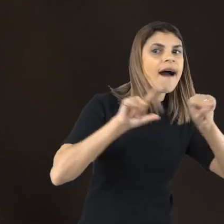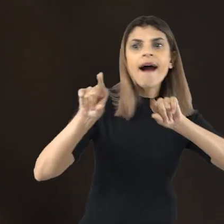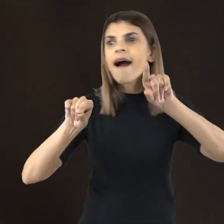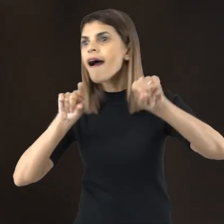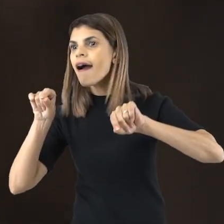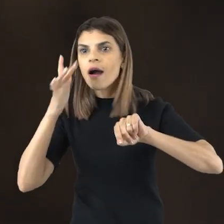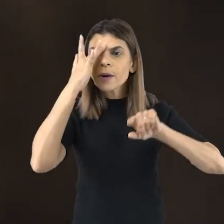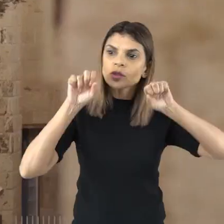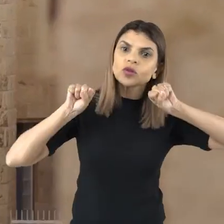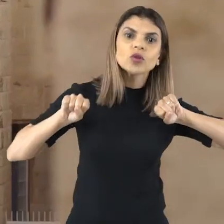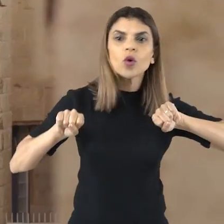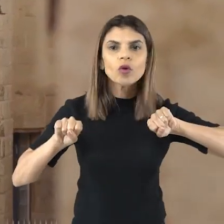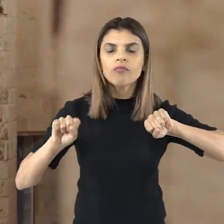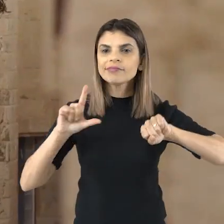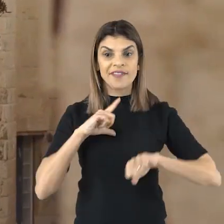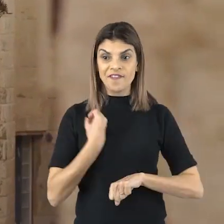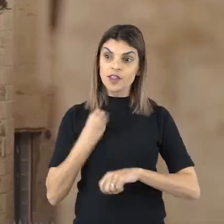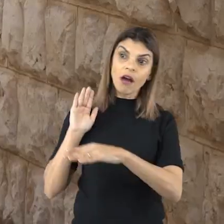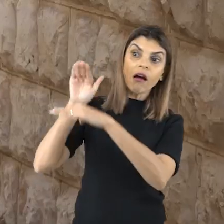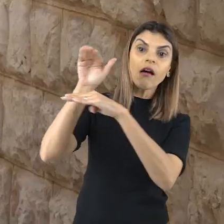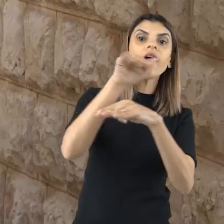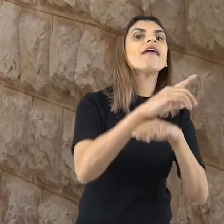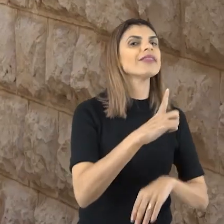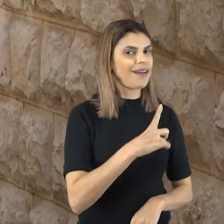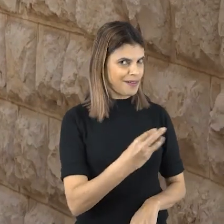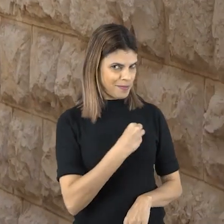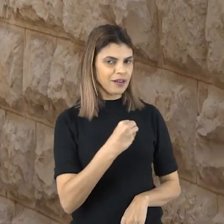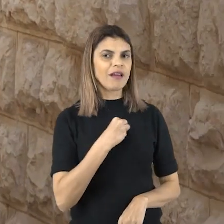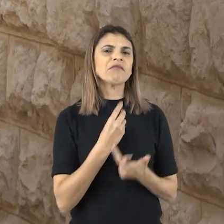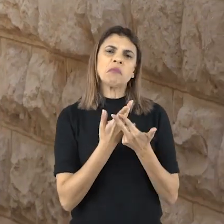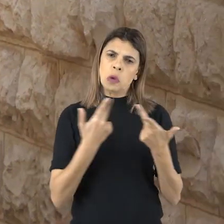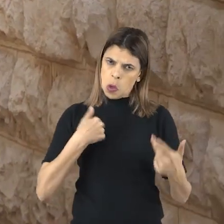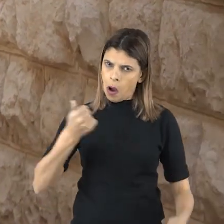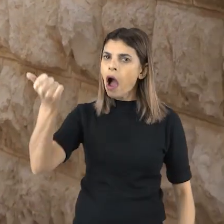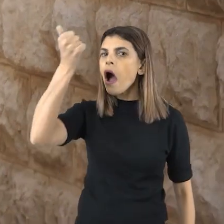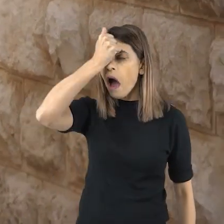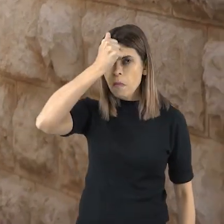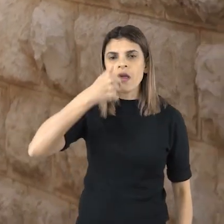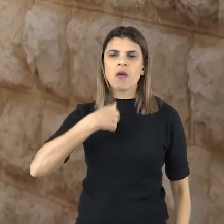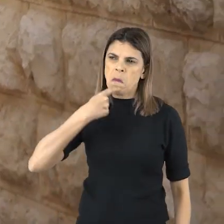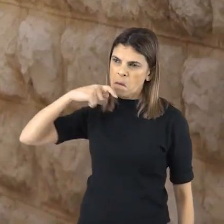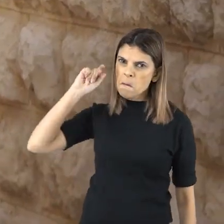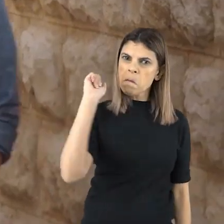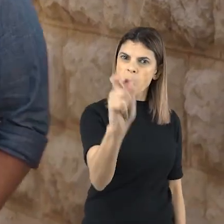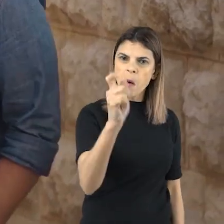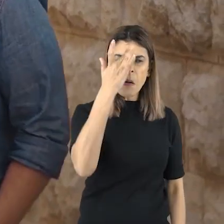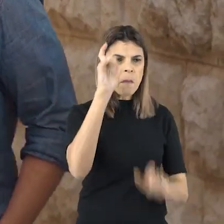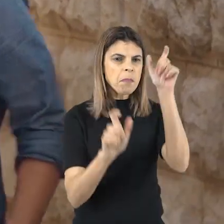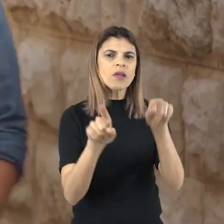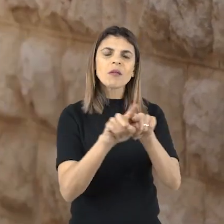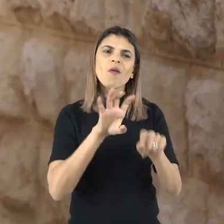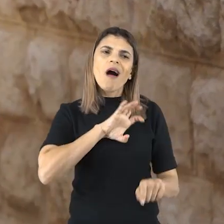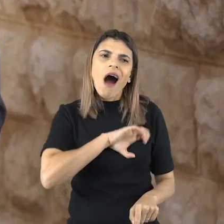pessoas. É algo que está dentro de todos. Eu sei que já fiz coisas na vida das quais me arrependo. Machuquei pessoas, inclusive pessoas